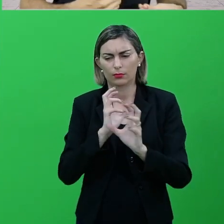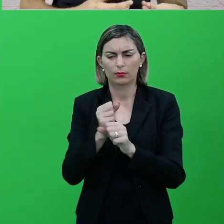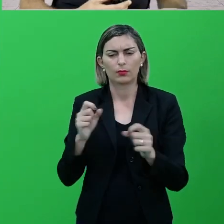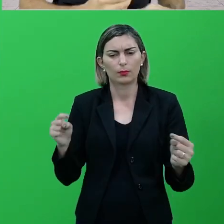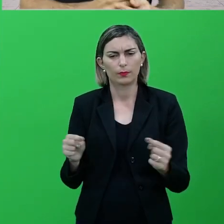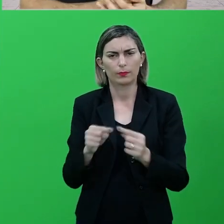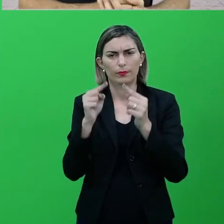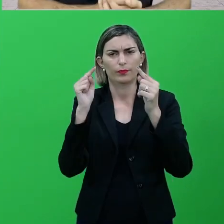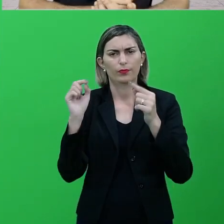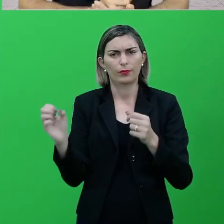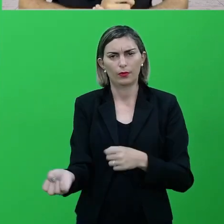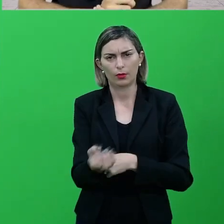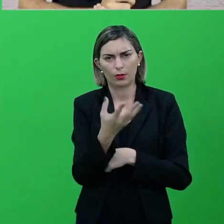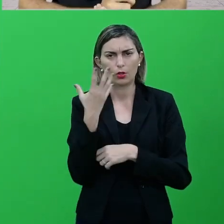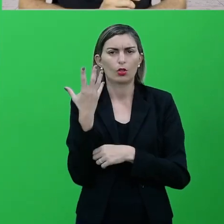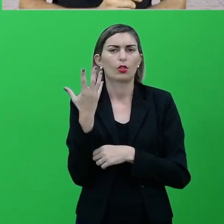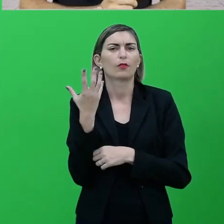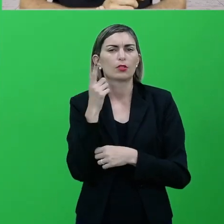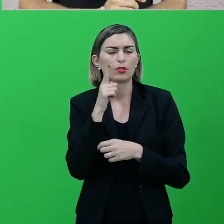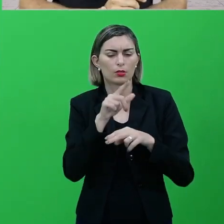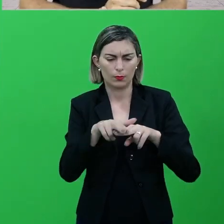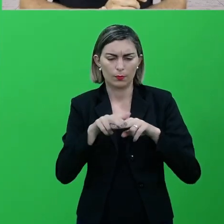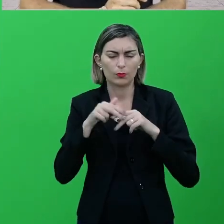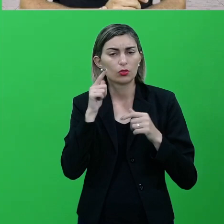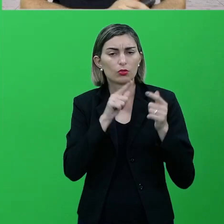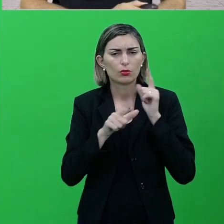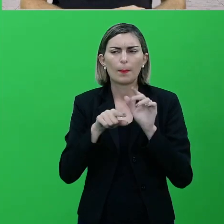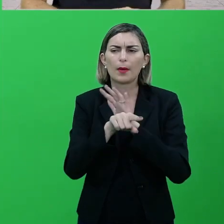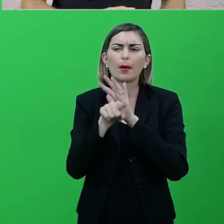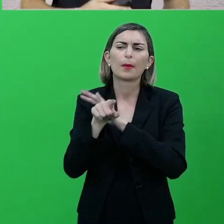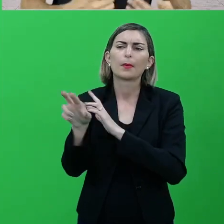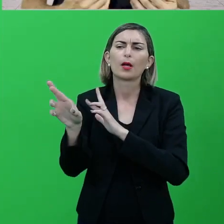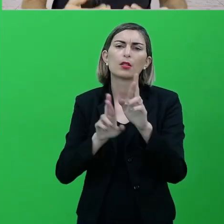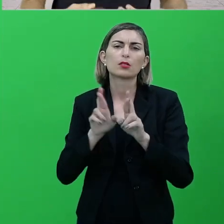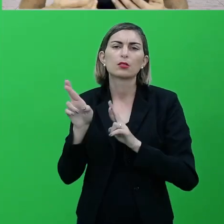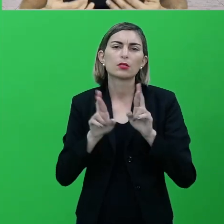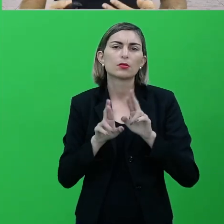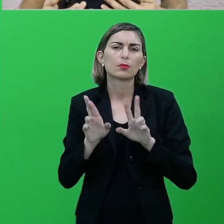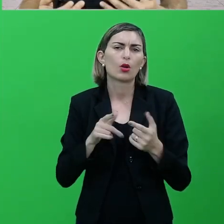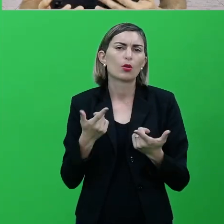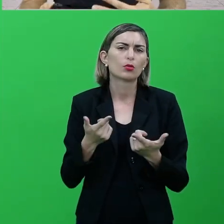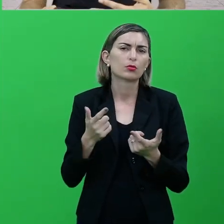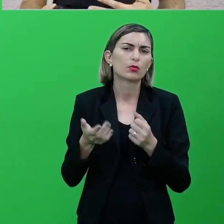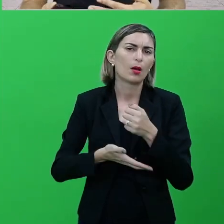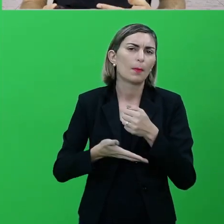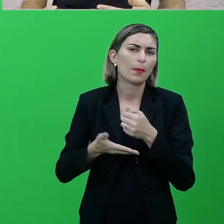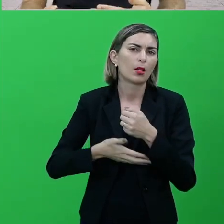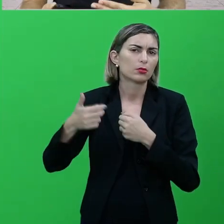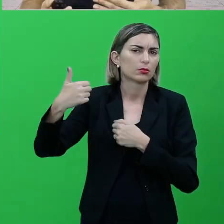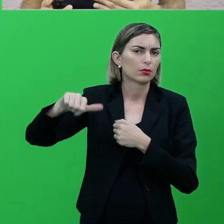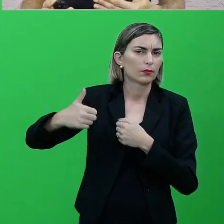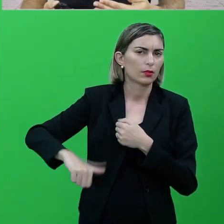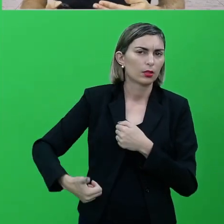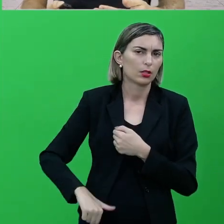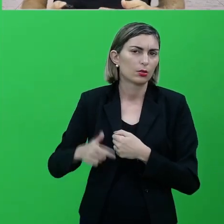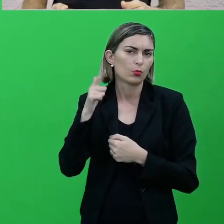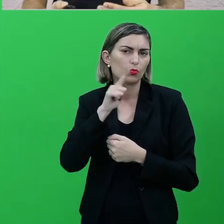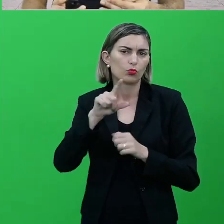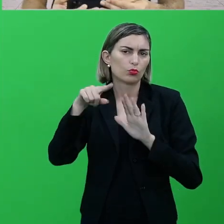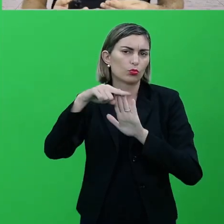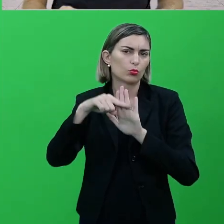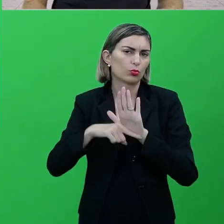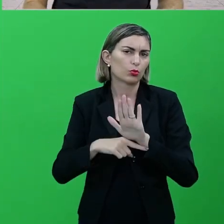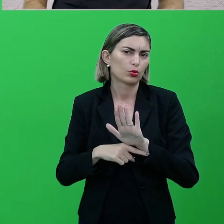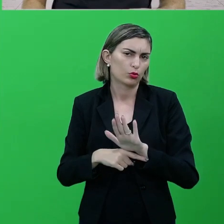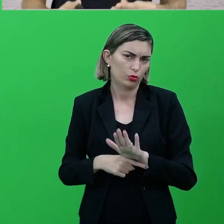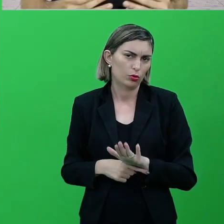de uma inovação sobre os resultados é perguntar se as respostas são com base em uma avaliação dos resultados dos projetos de inovação